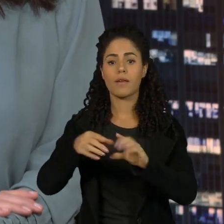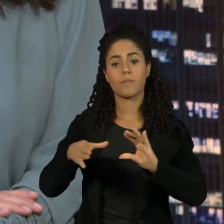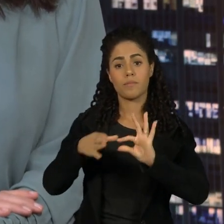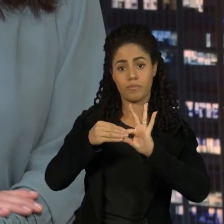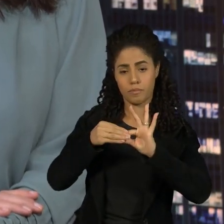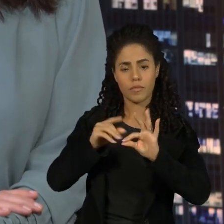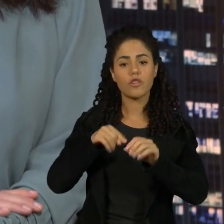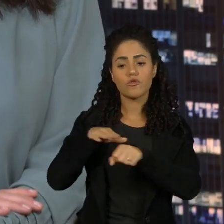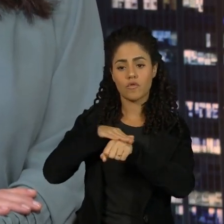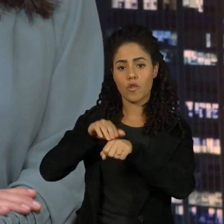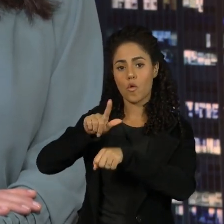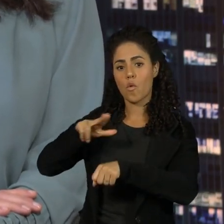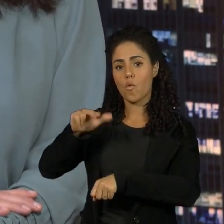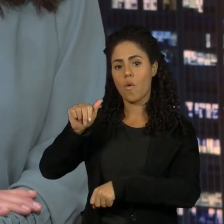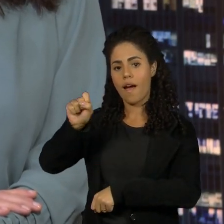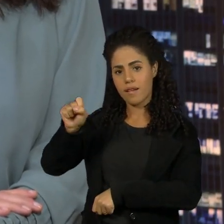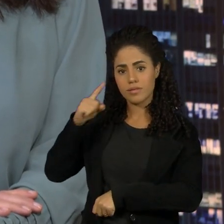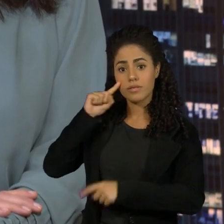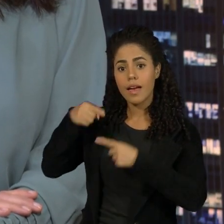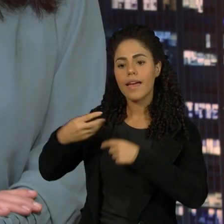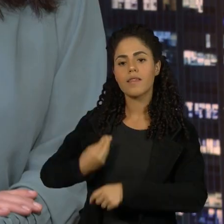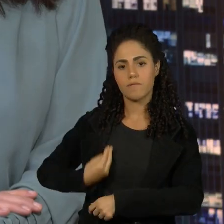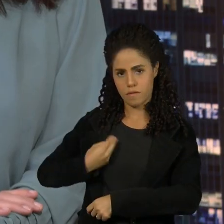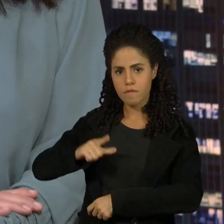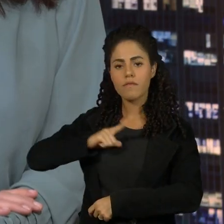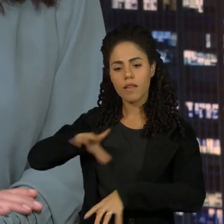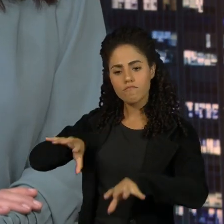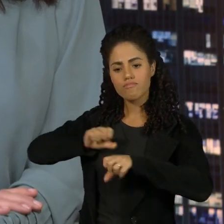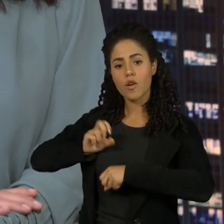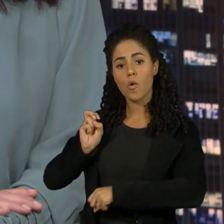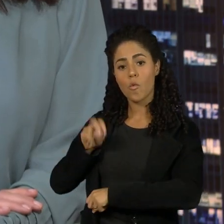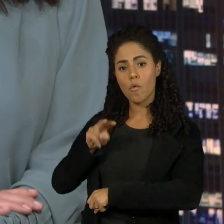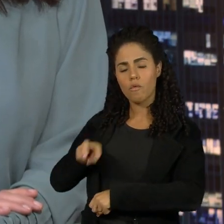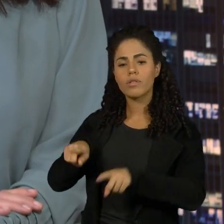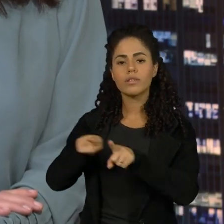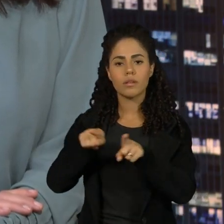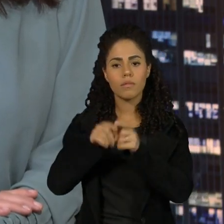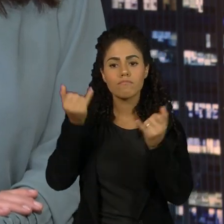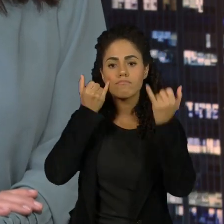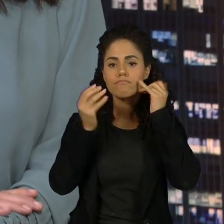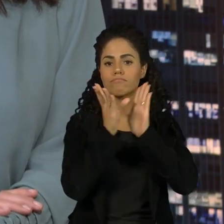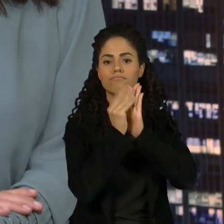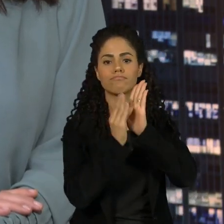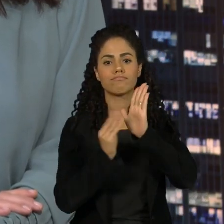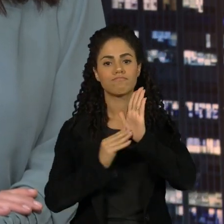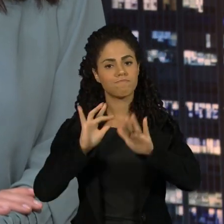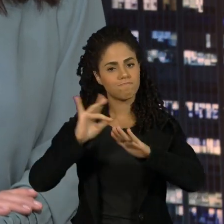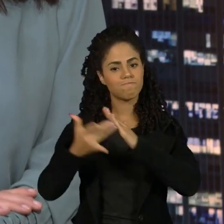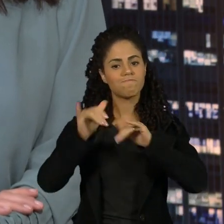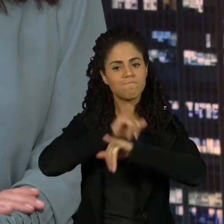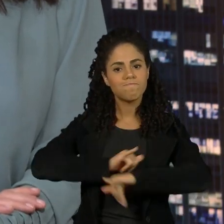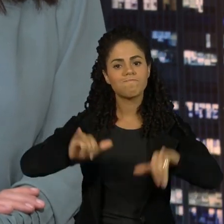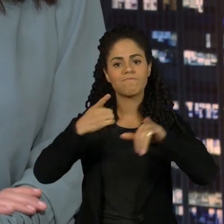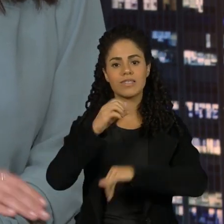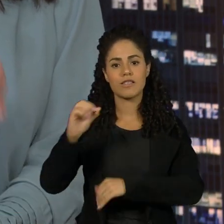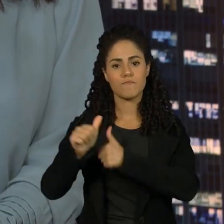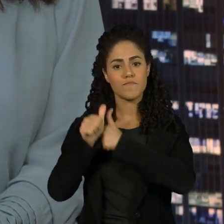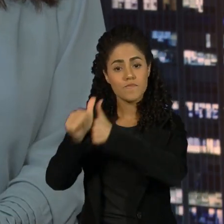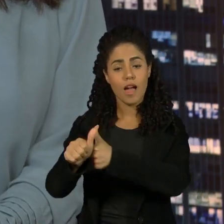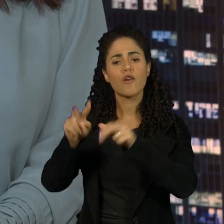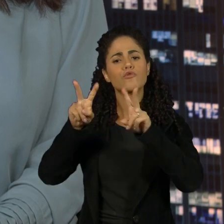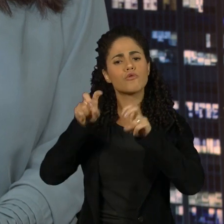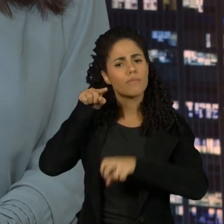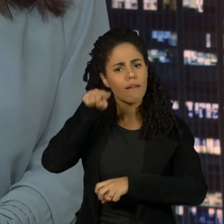vai conversar com o Lucas Raniel, ele vive com o HIV e produz conteúdo sobre o assunto para mais de 100 mil seguidores. Ele